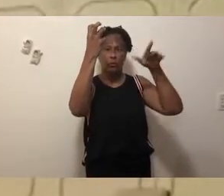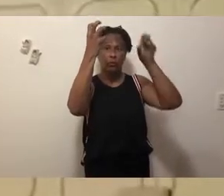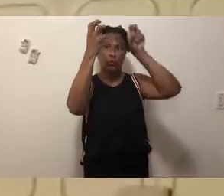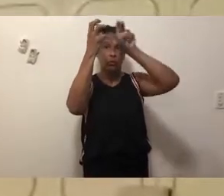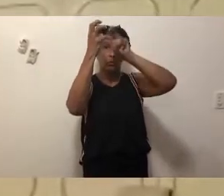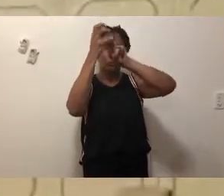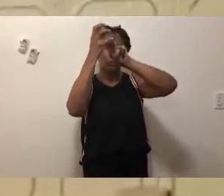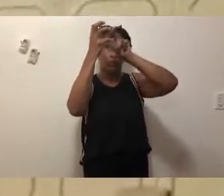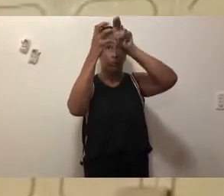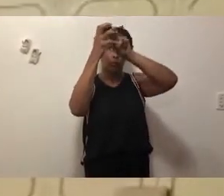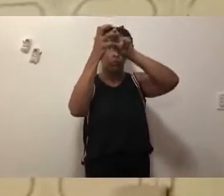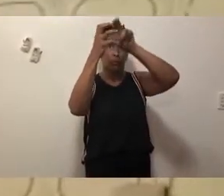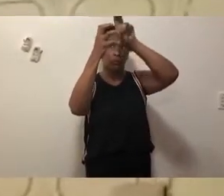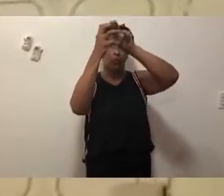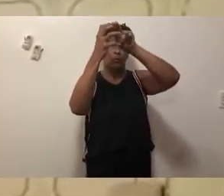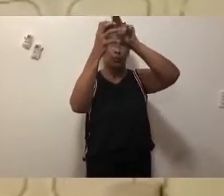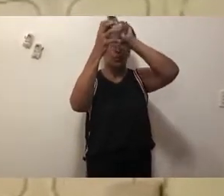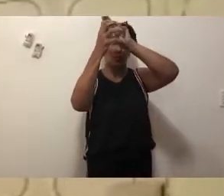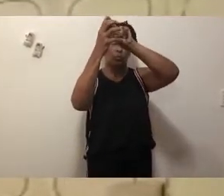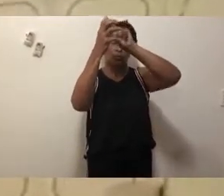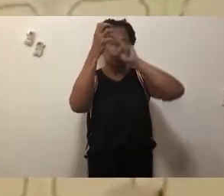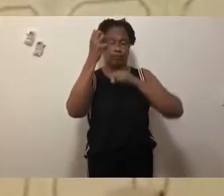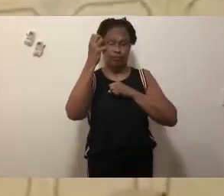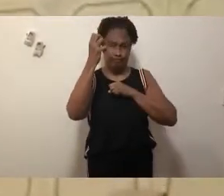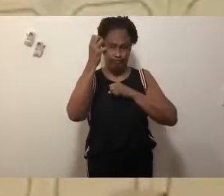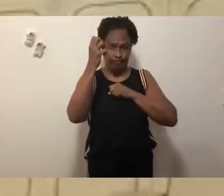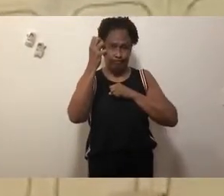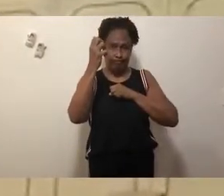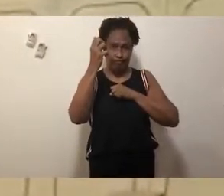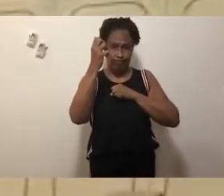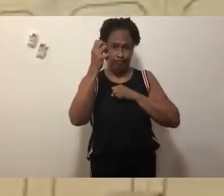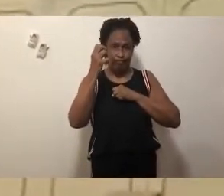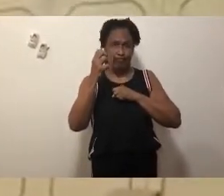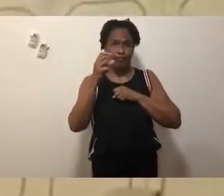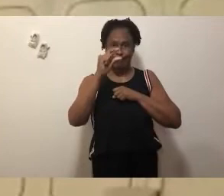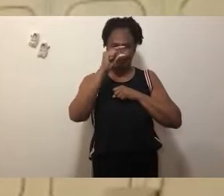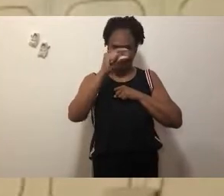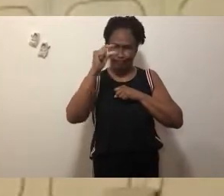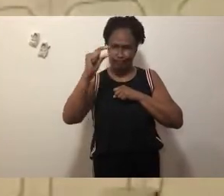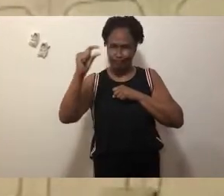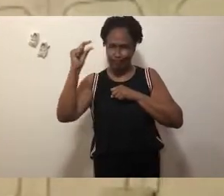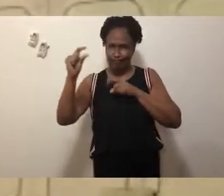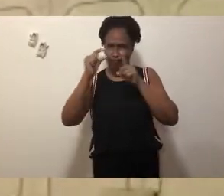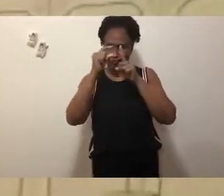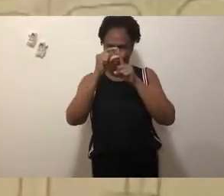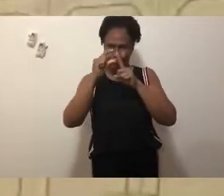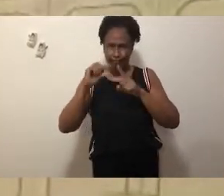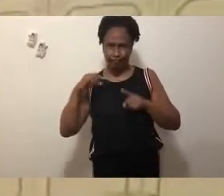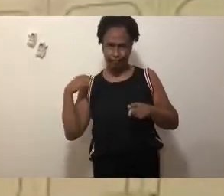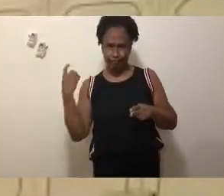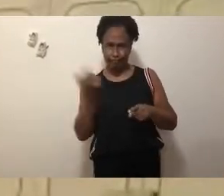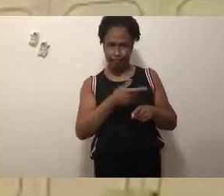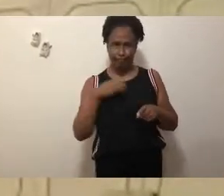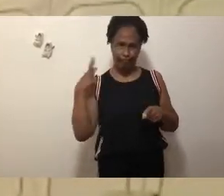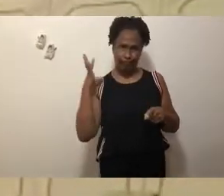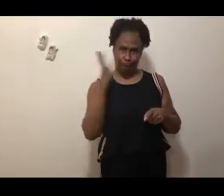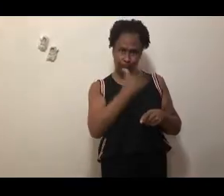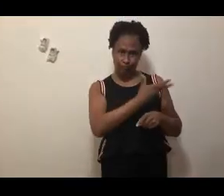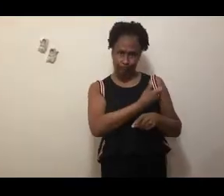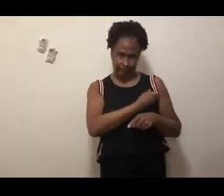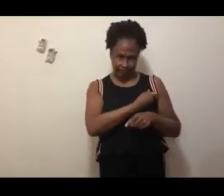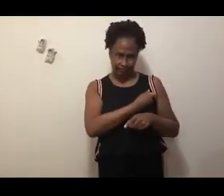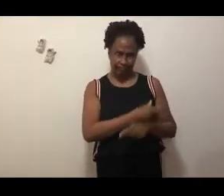os pássaros vêm aninhar-se em seus ramos. Estas são para nós palavras da